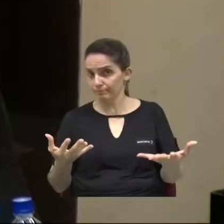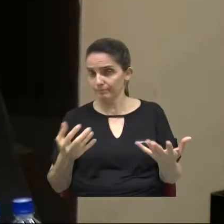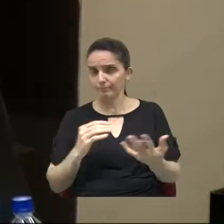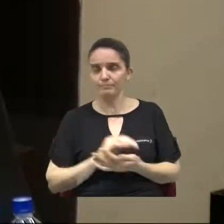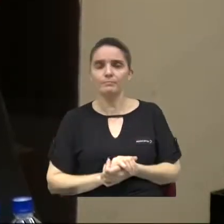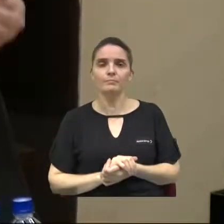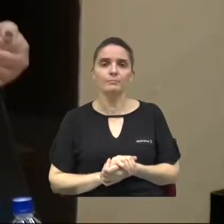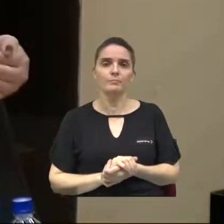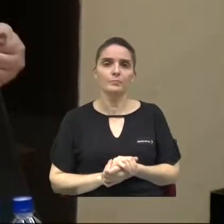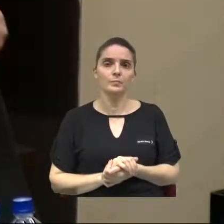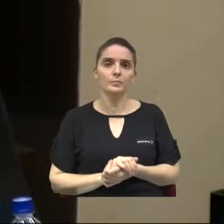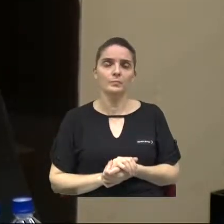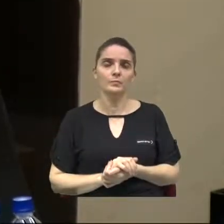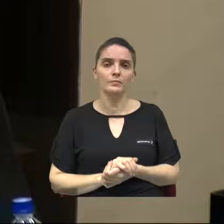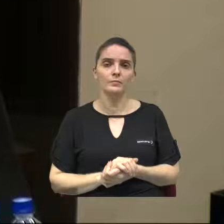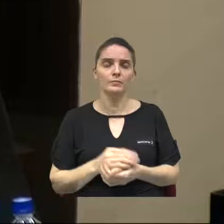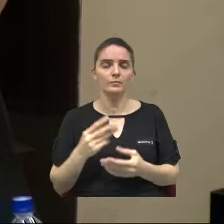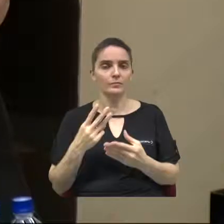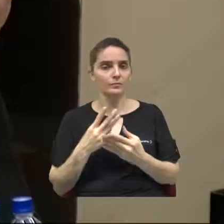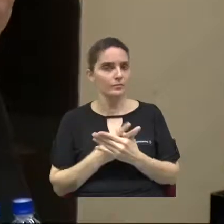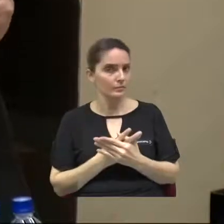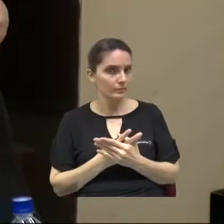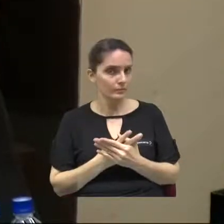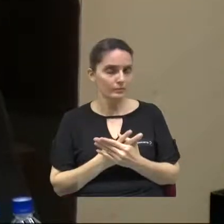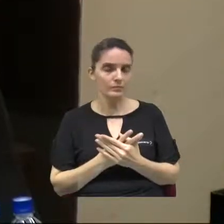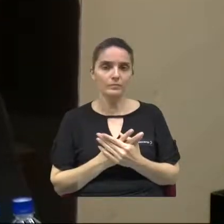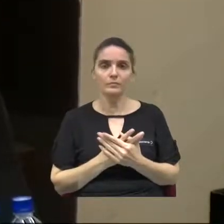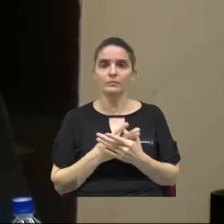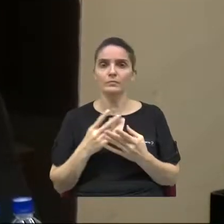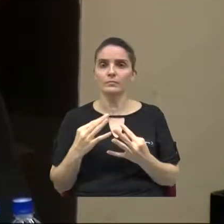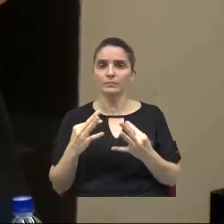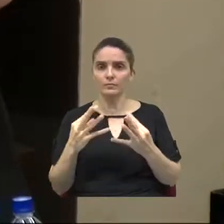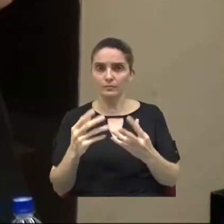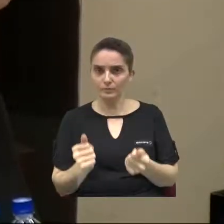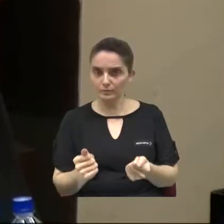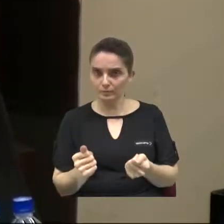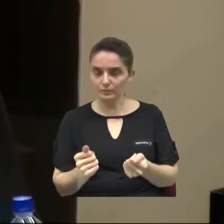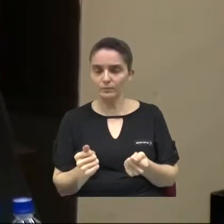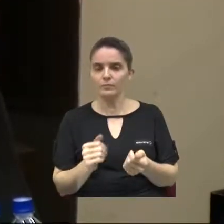de a Câmara, as câmaras, os